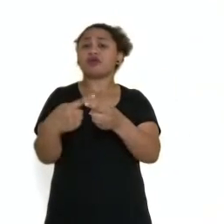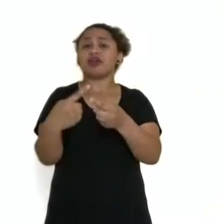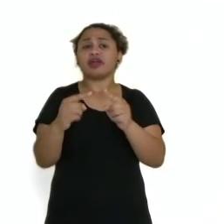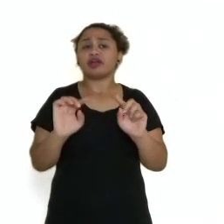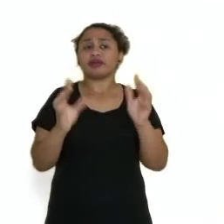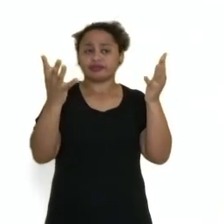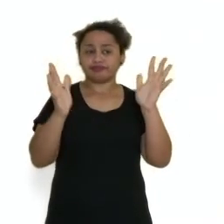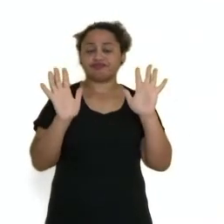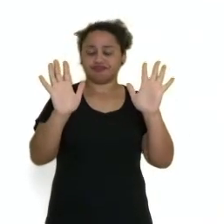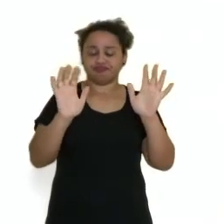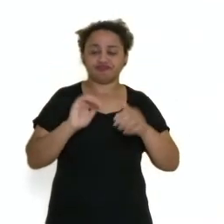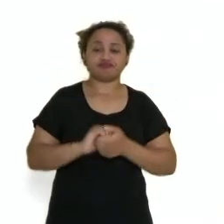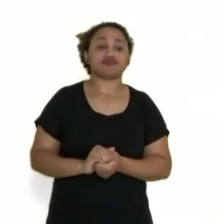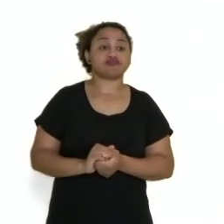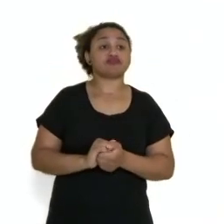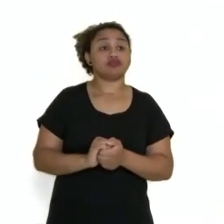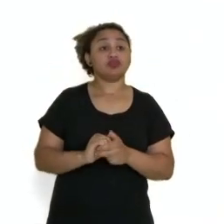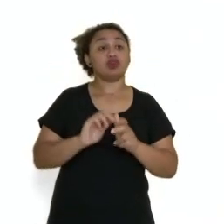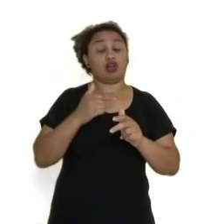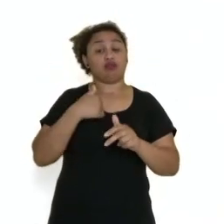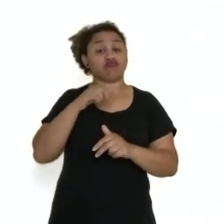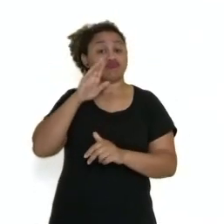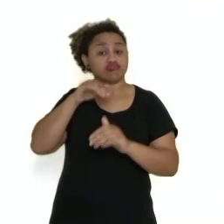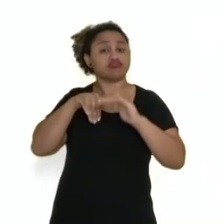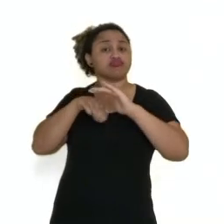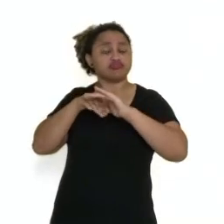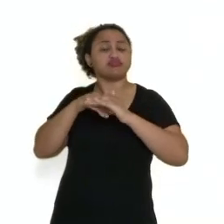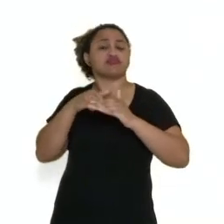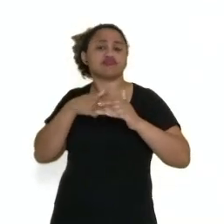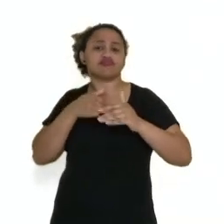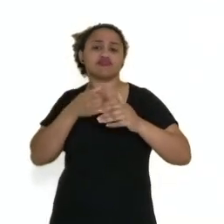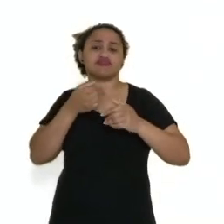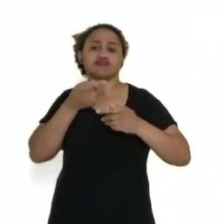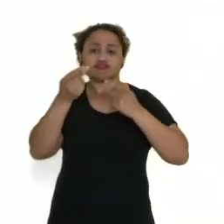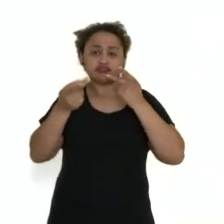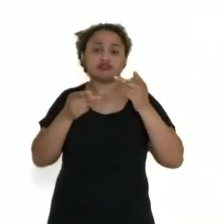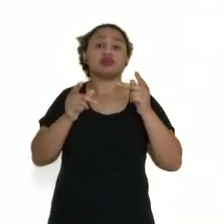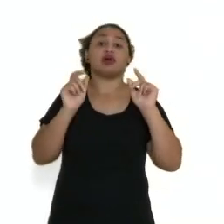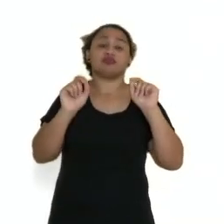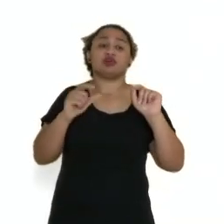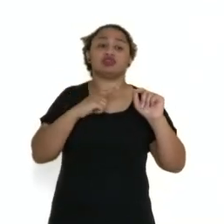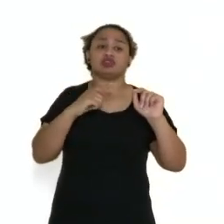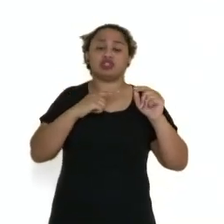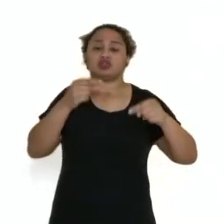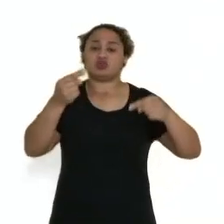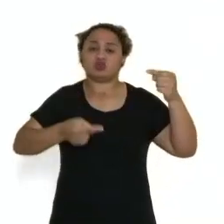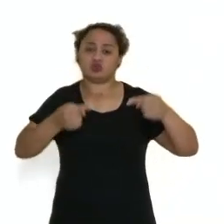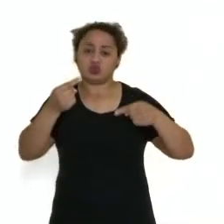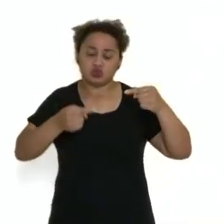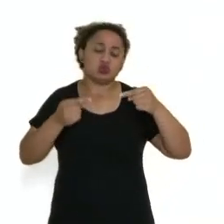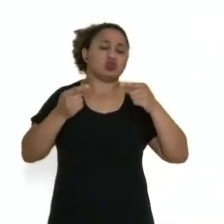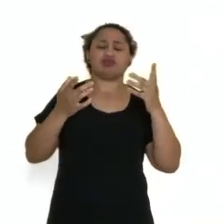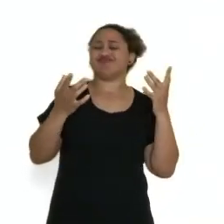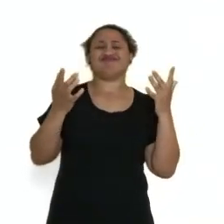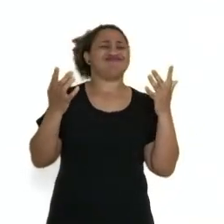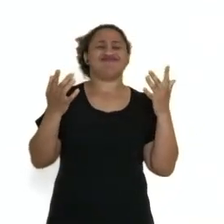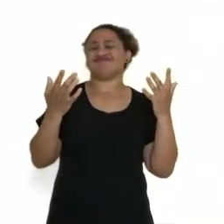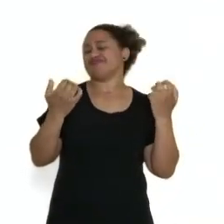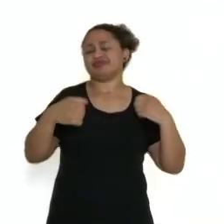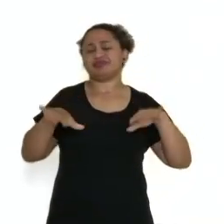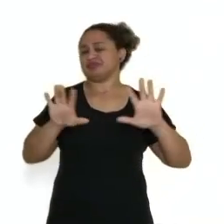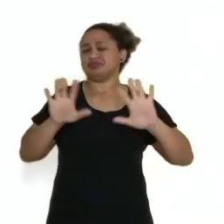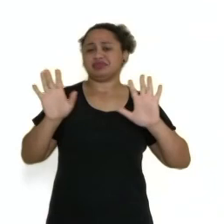Então, veja bem, através da língua, o texto diz que estabelece-se as discussões infrutíferas,